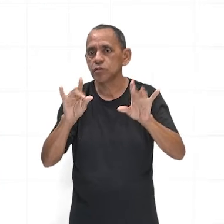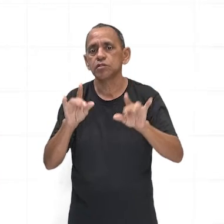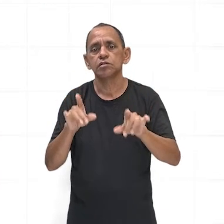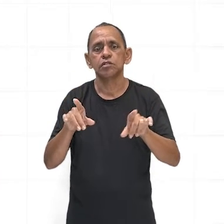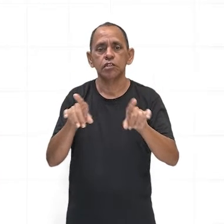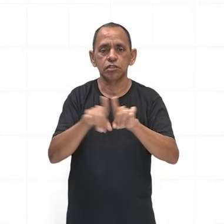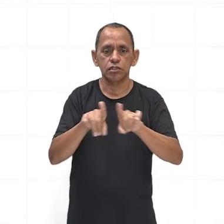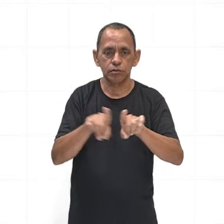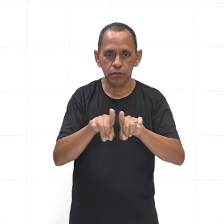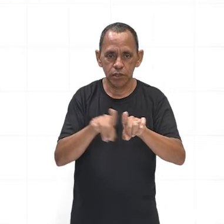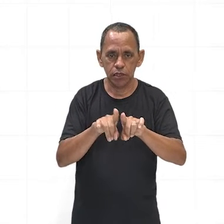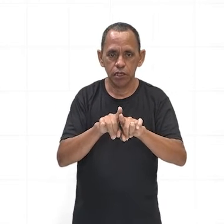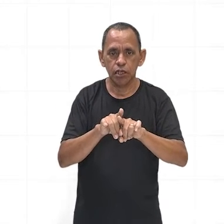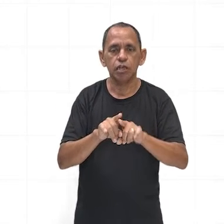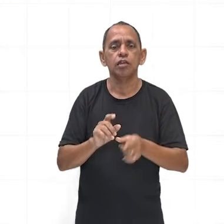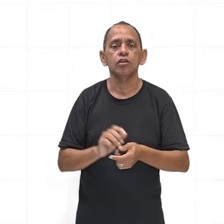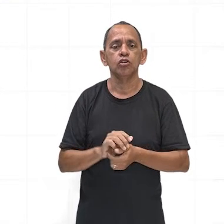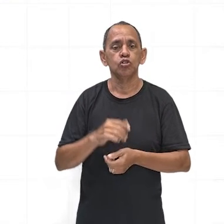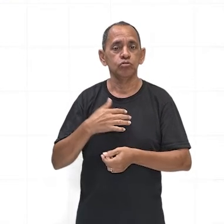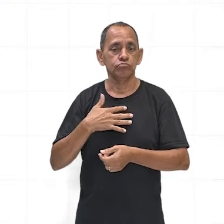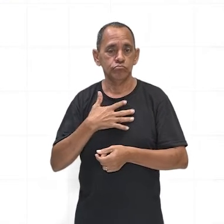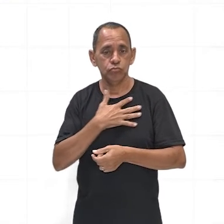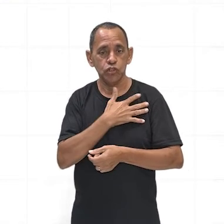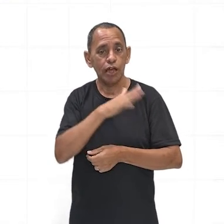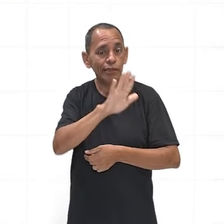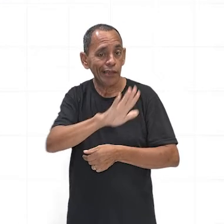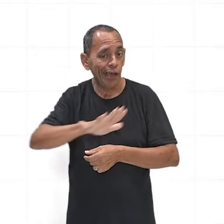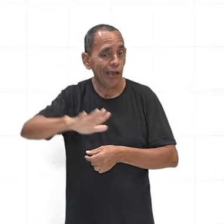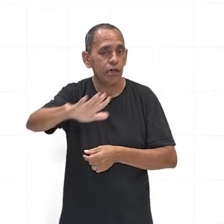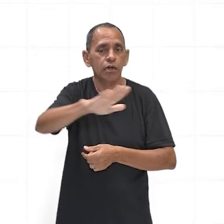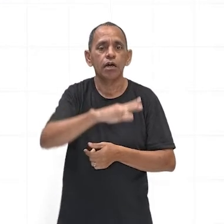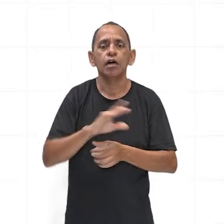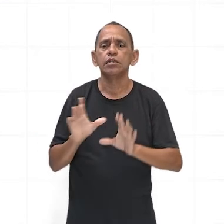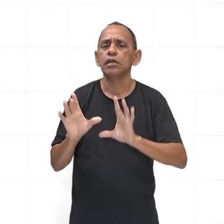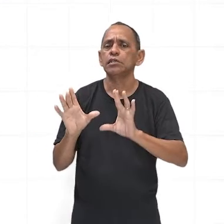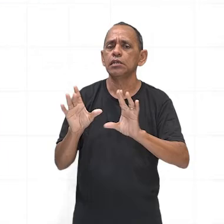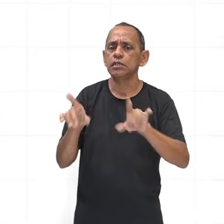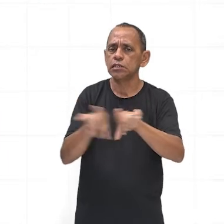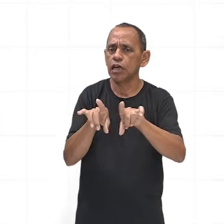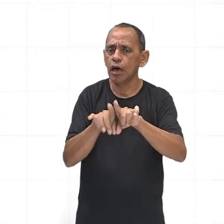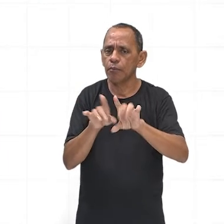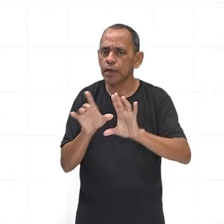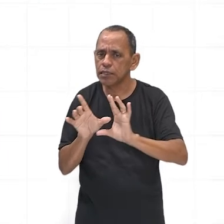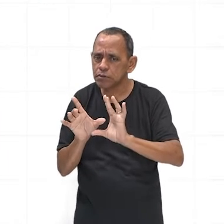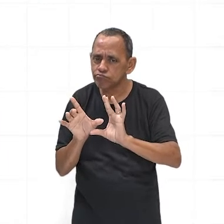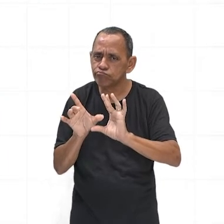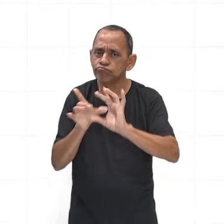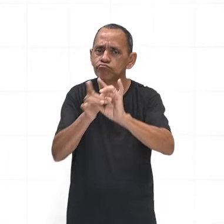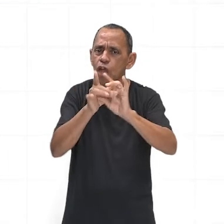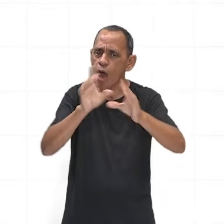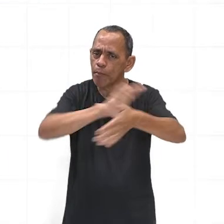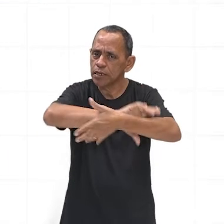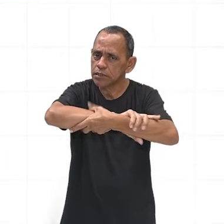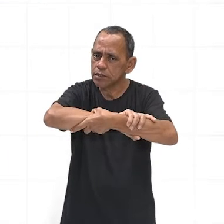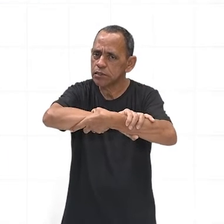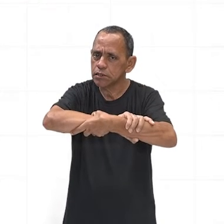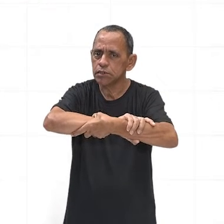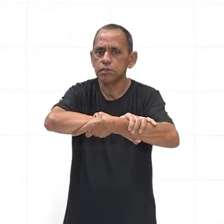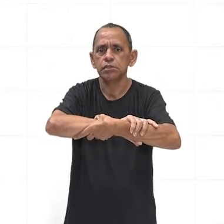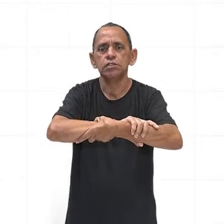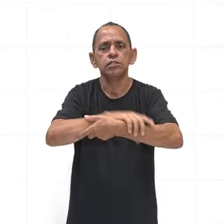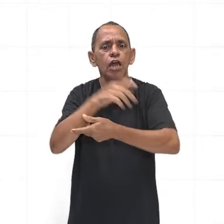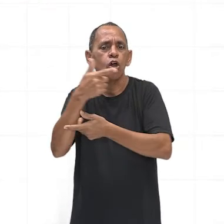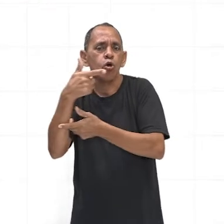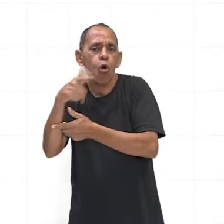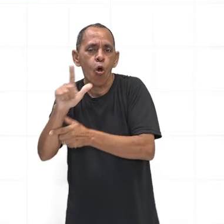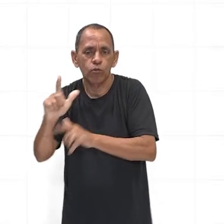força militar, além de terem realizado a aliança com outras grandes cidades da região. Surge nesse momento